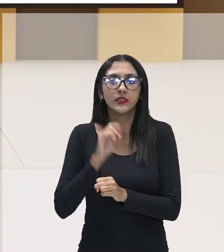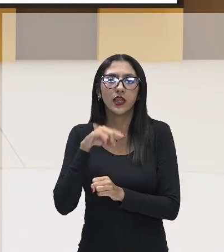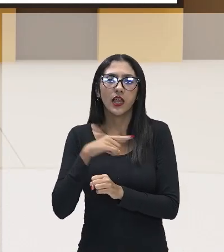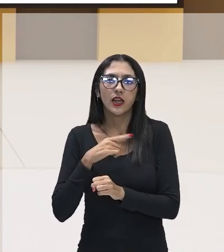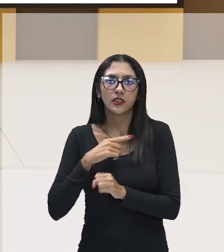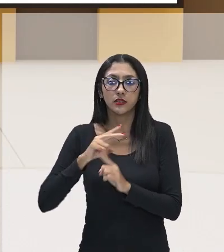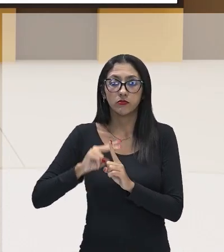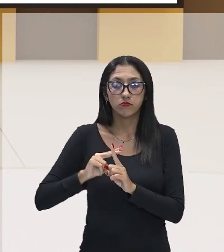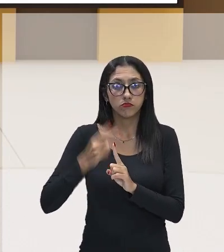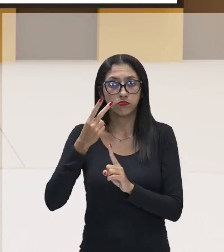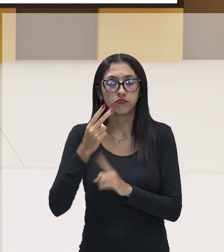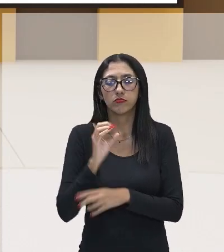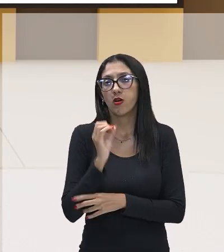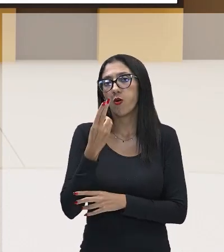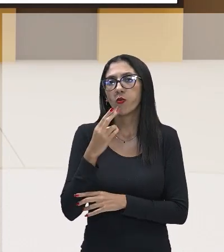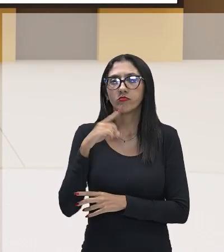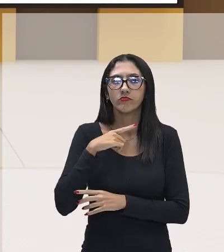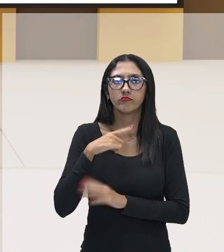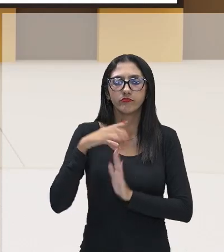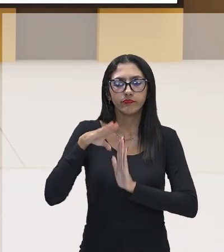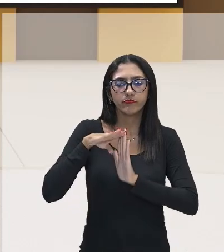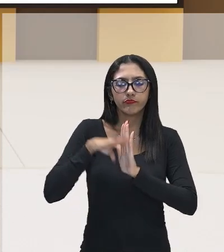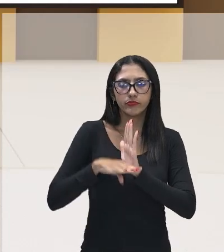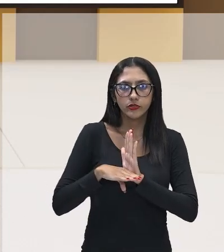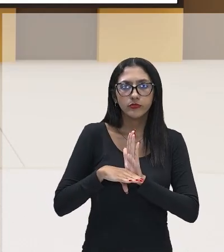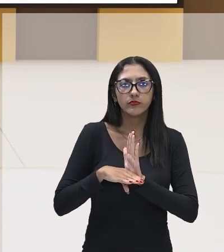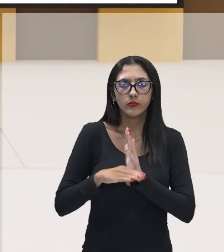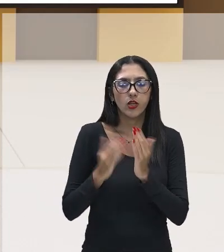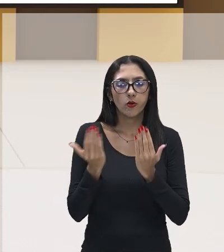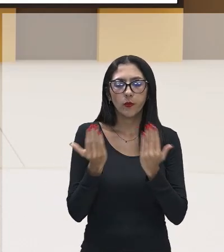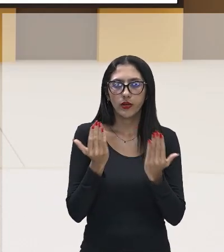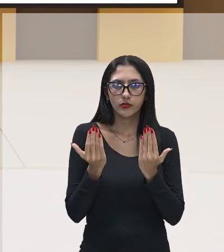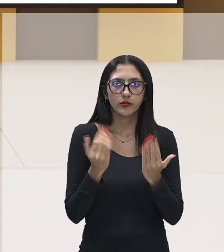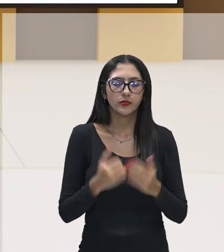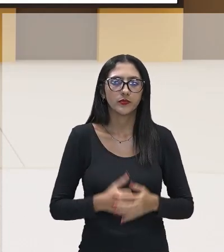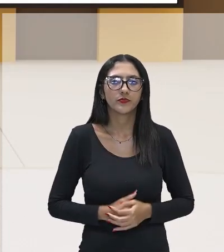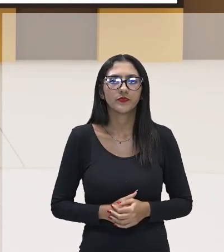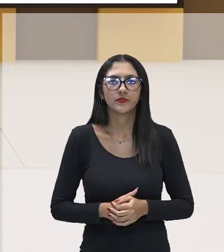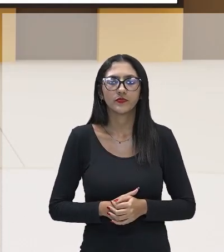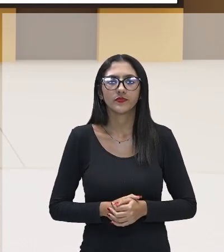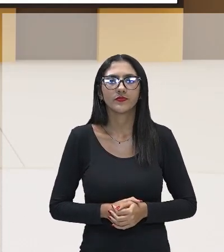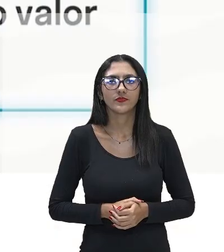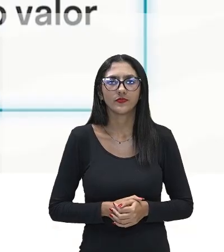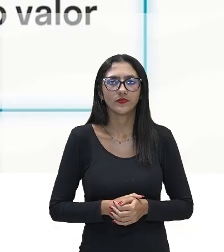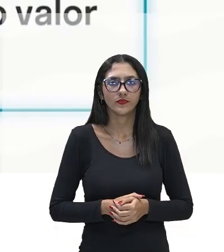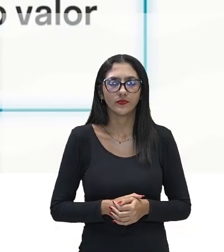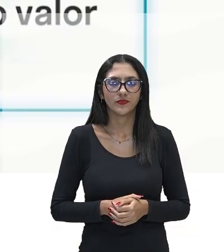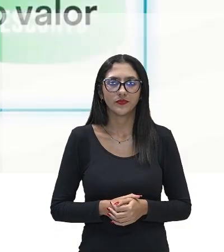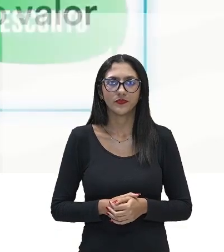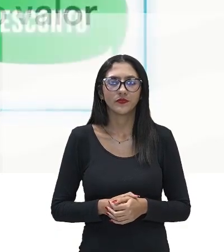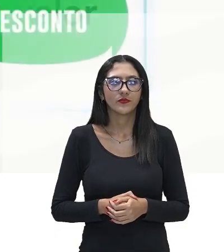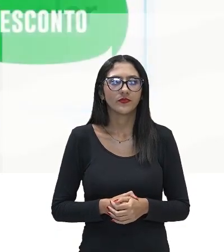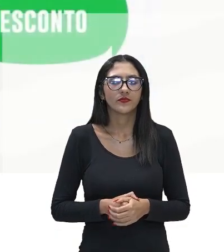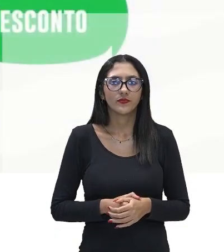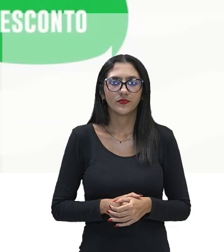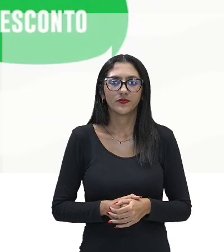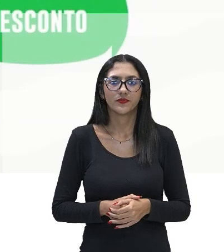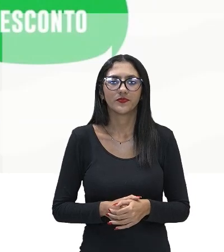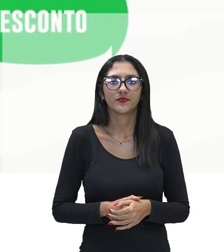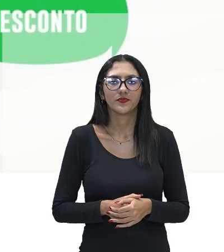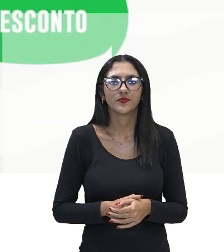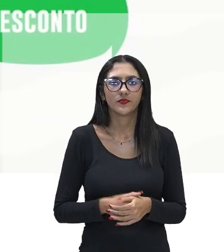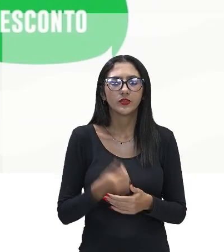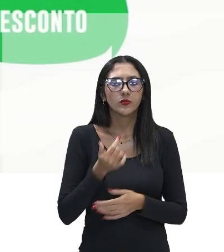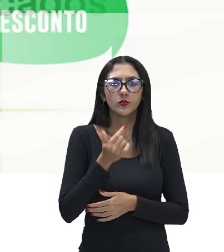quanto esse valor diminuiu em relação ao preço original. Muito bom. Vamos lá, próximo